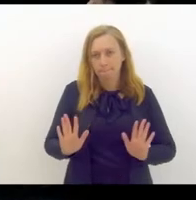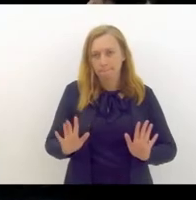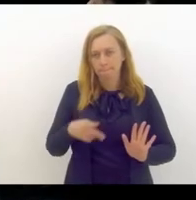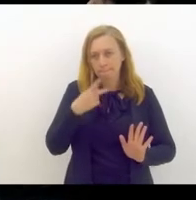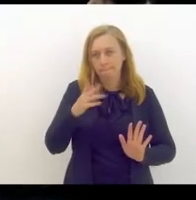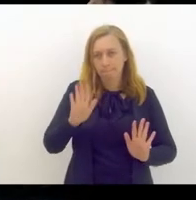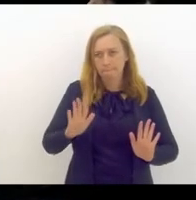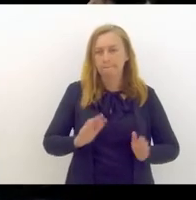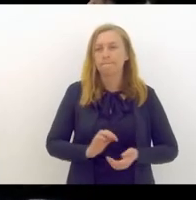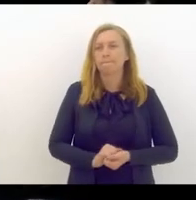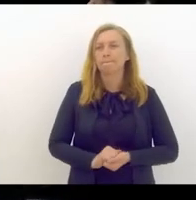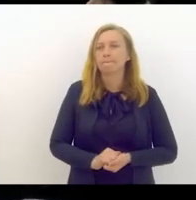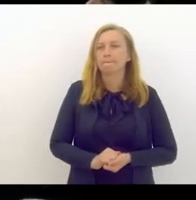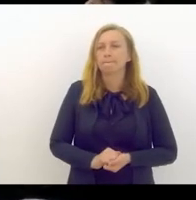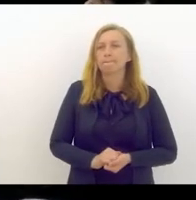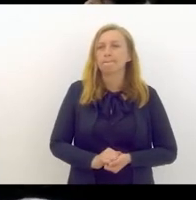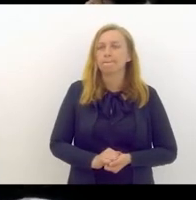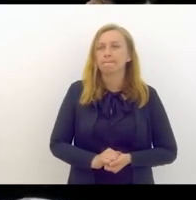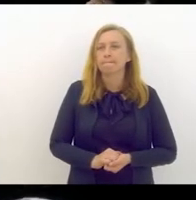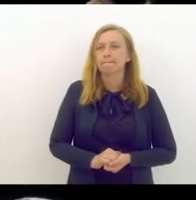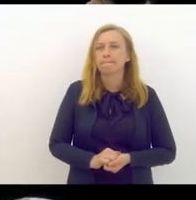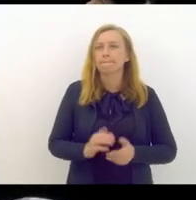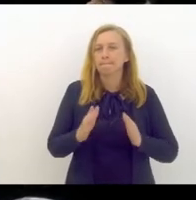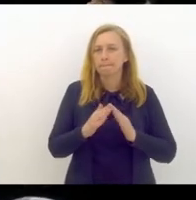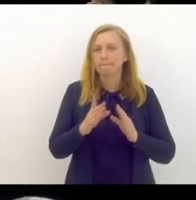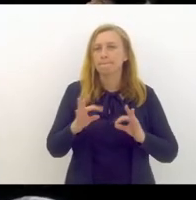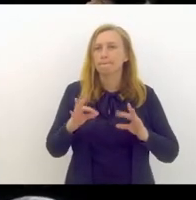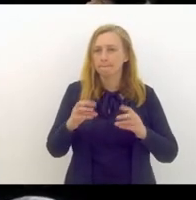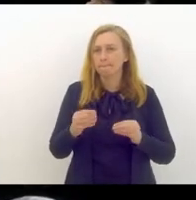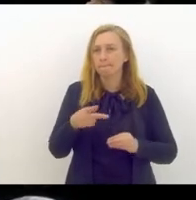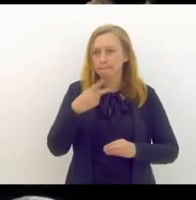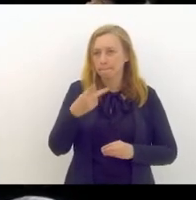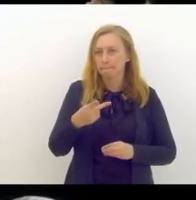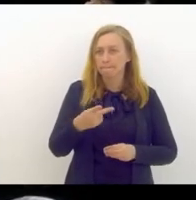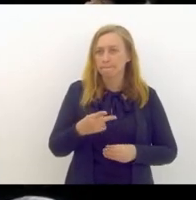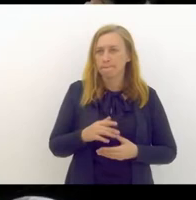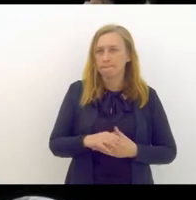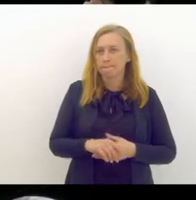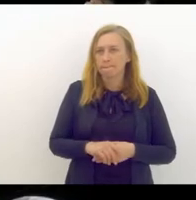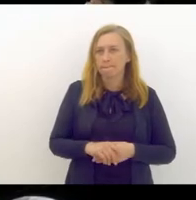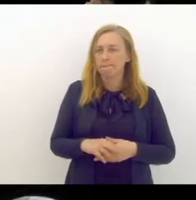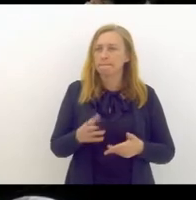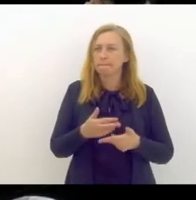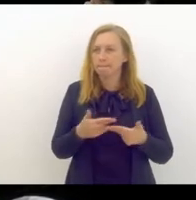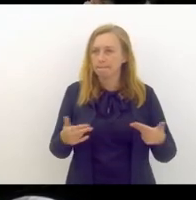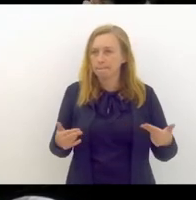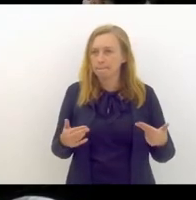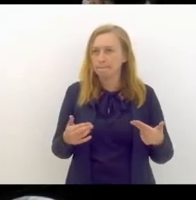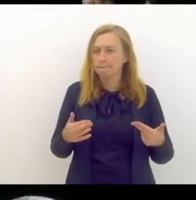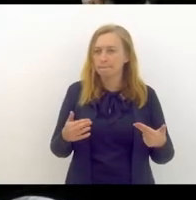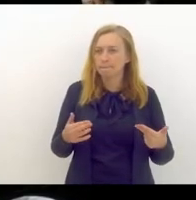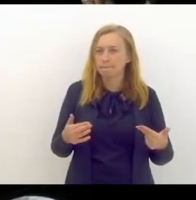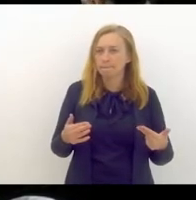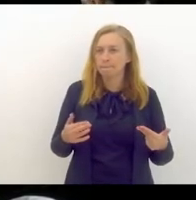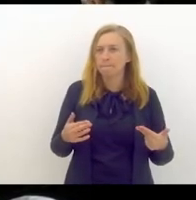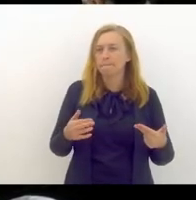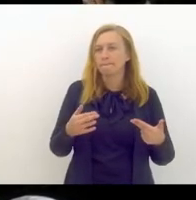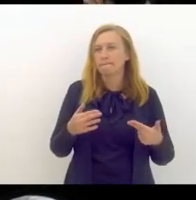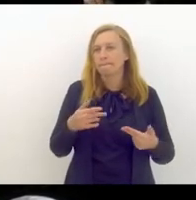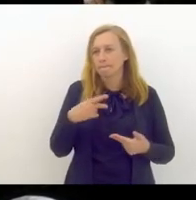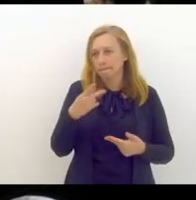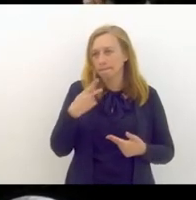falou. Vamos aqui. Aqui é a casa que todo mundo fala. A gente um discorda do outro. Então, vamos que é importante